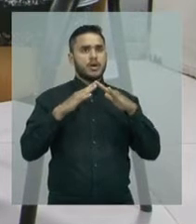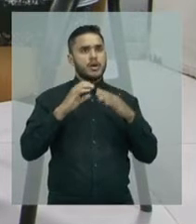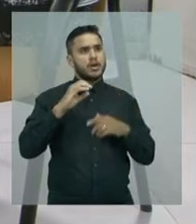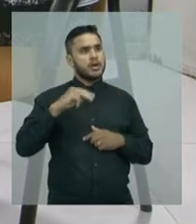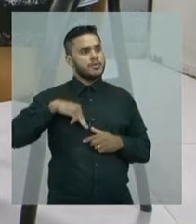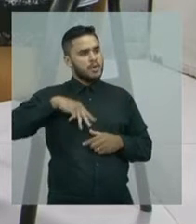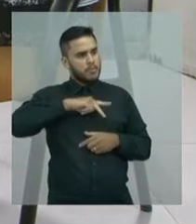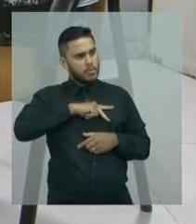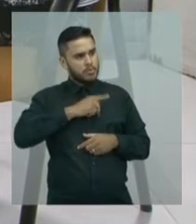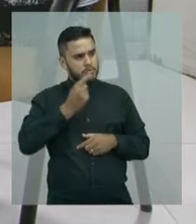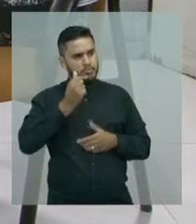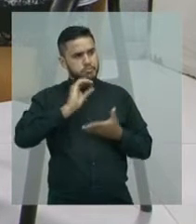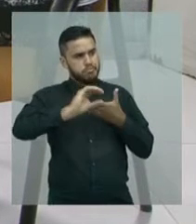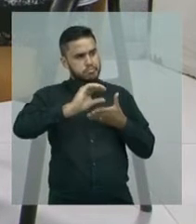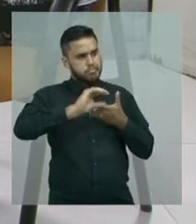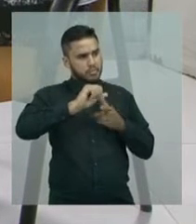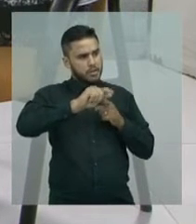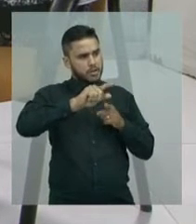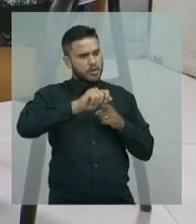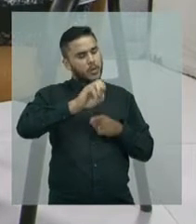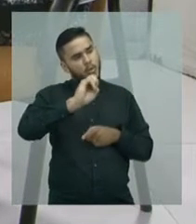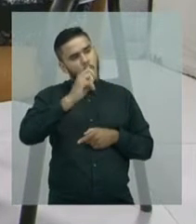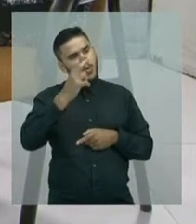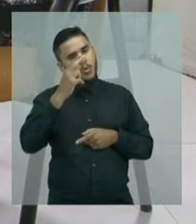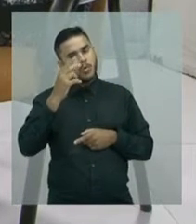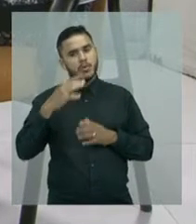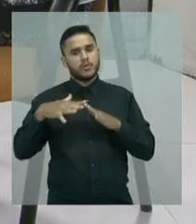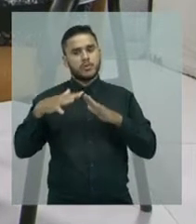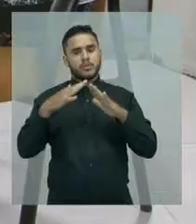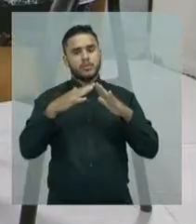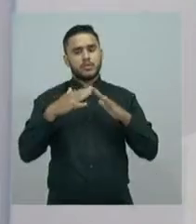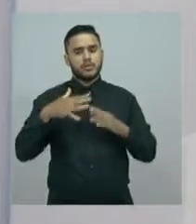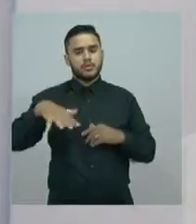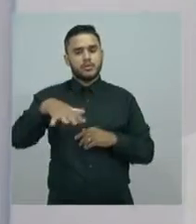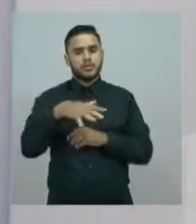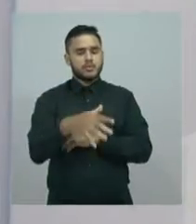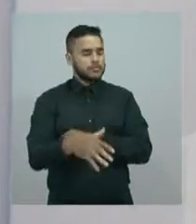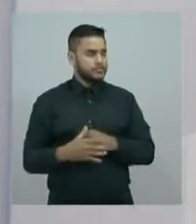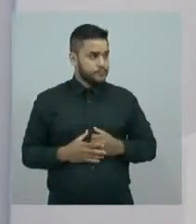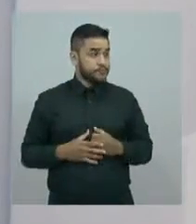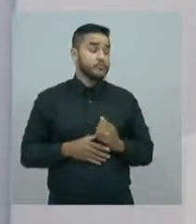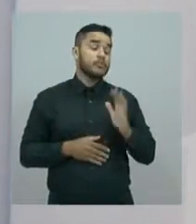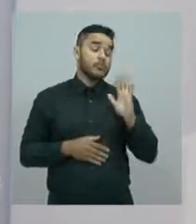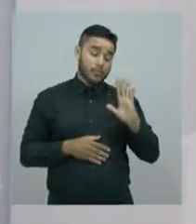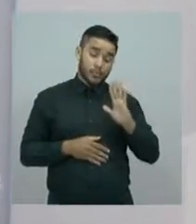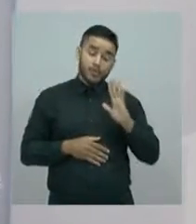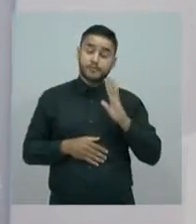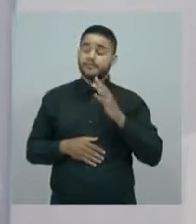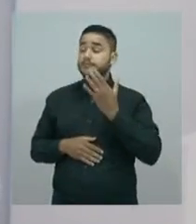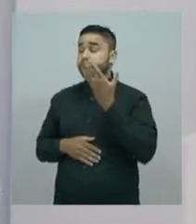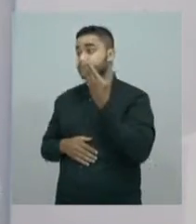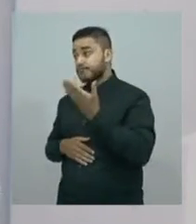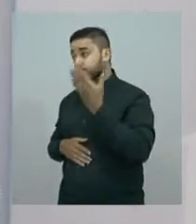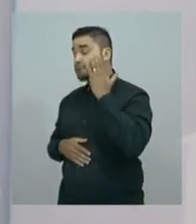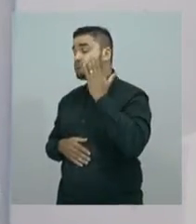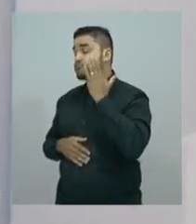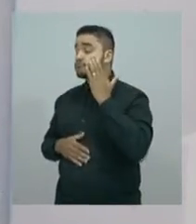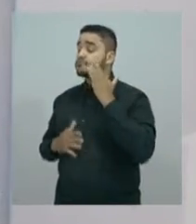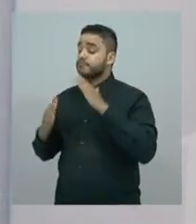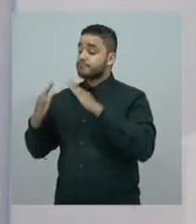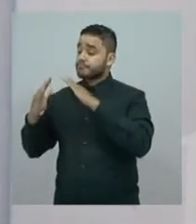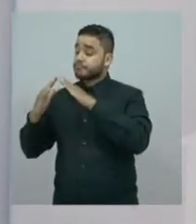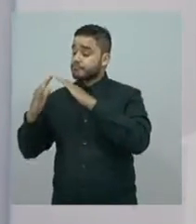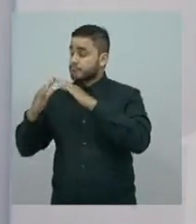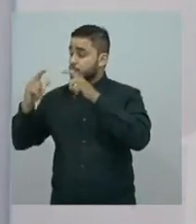pela comunidade, como é? Não, nós temos núcleos que são mantidos pela comunidade e nós temos núcleos também que